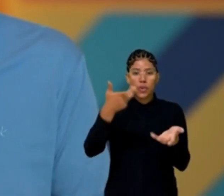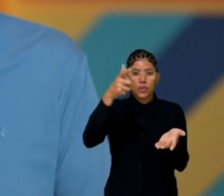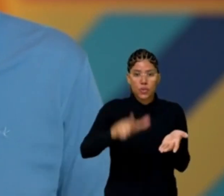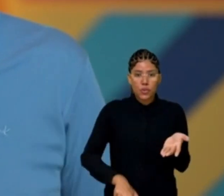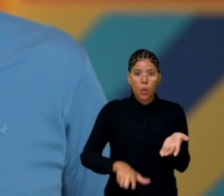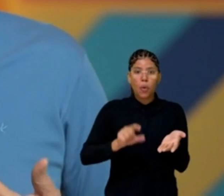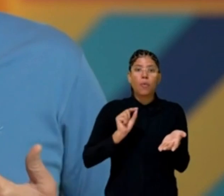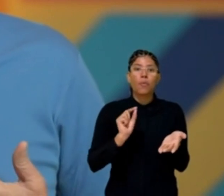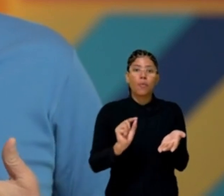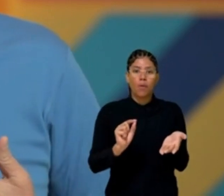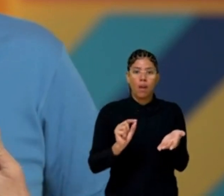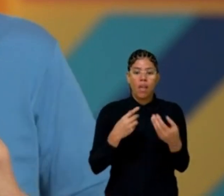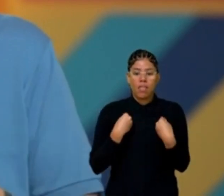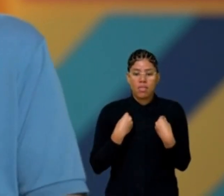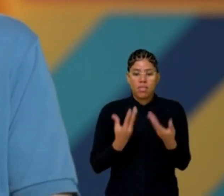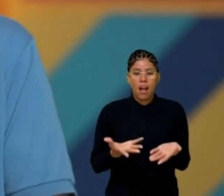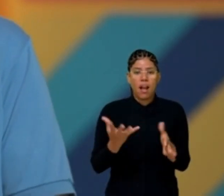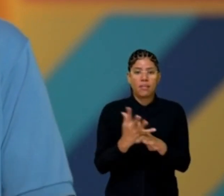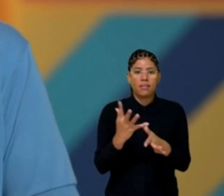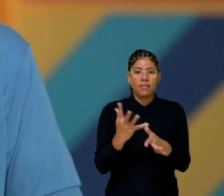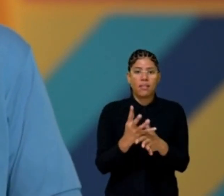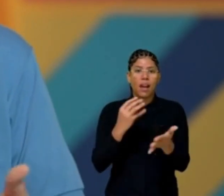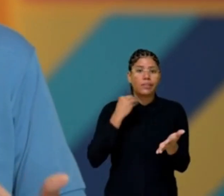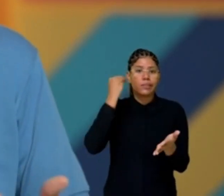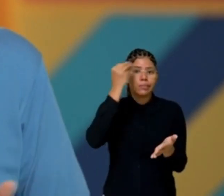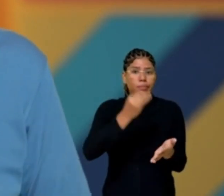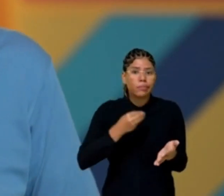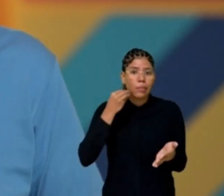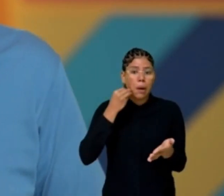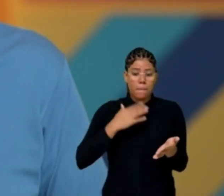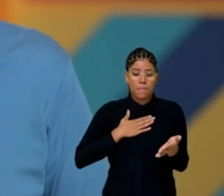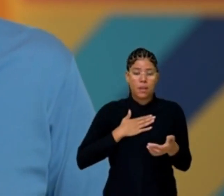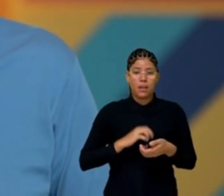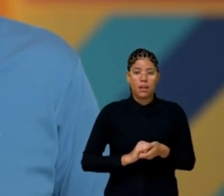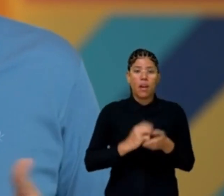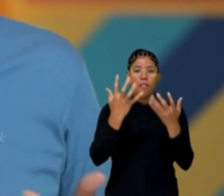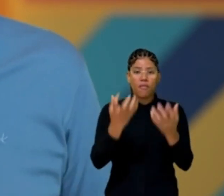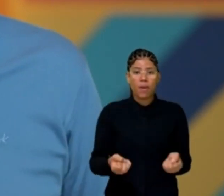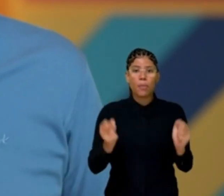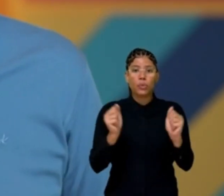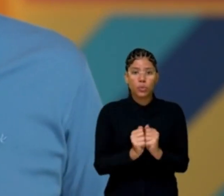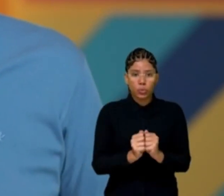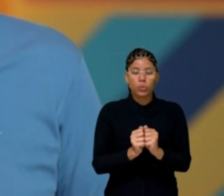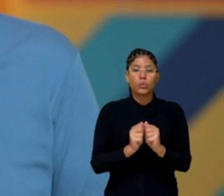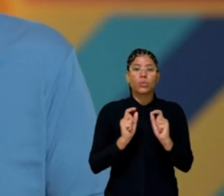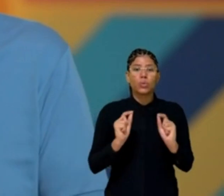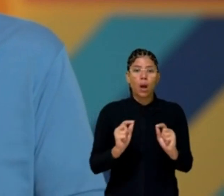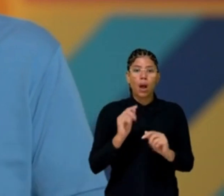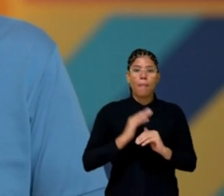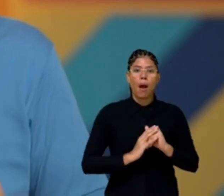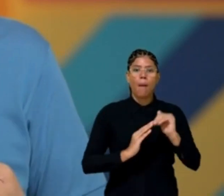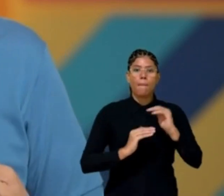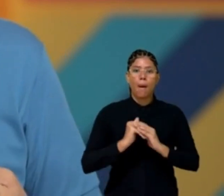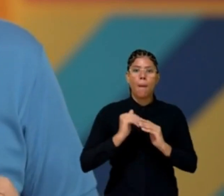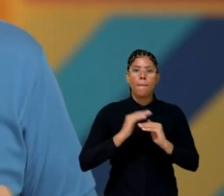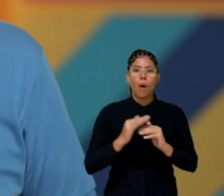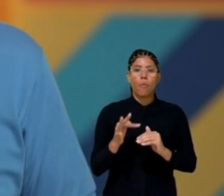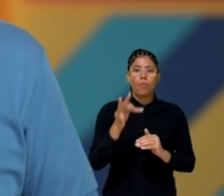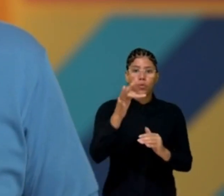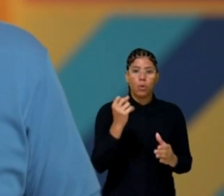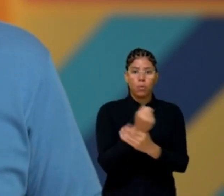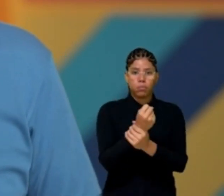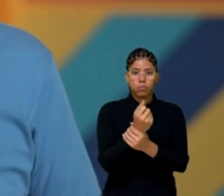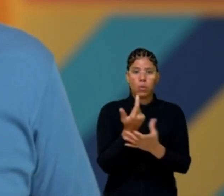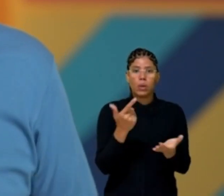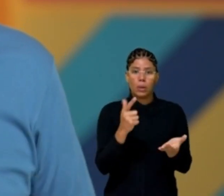uma vez colocar minha experiência a serviço de feira. Vamos juntos construir um futuro